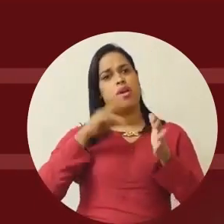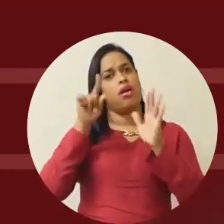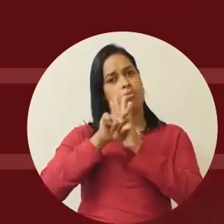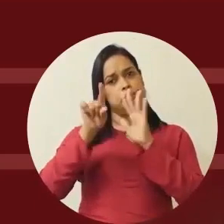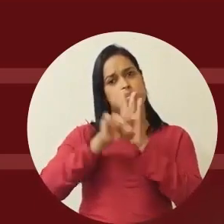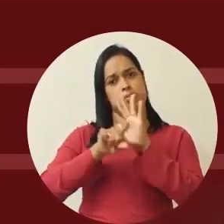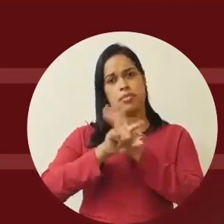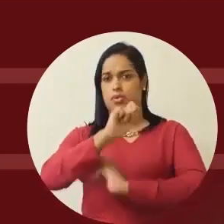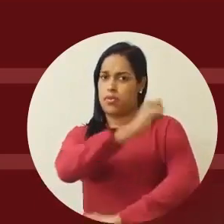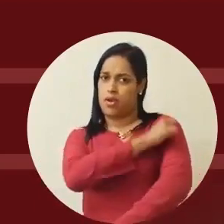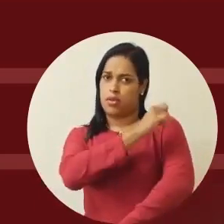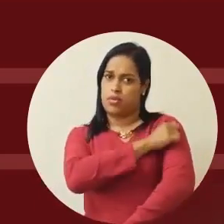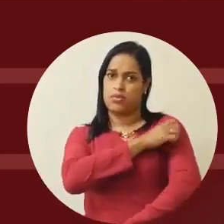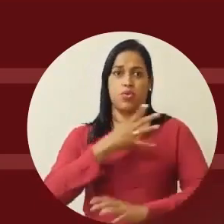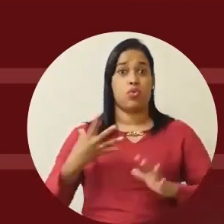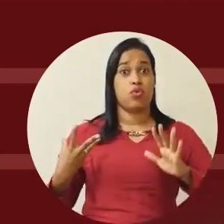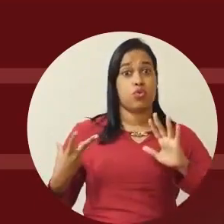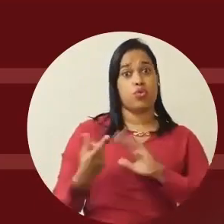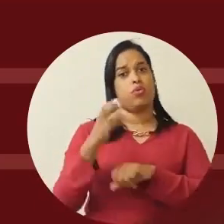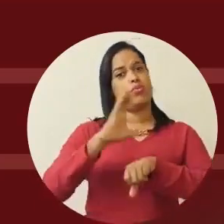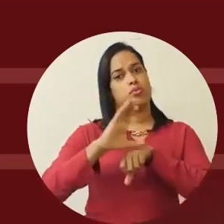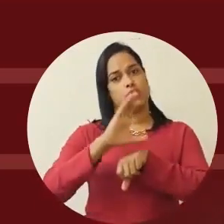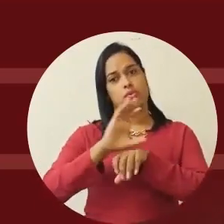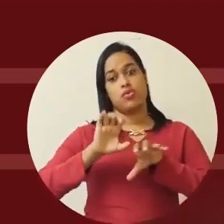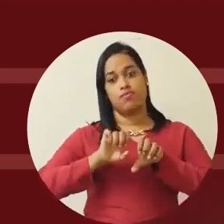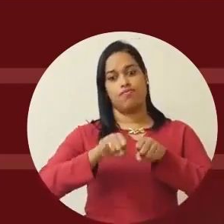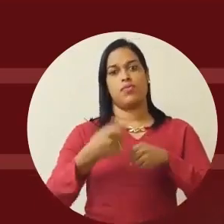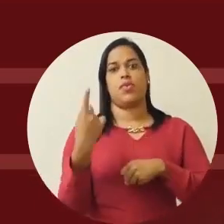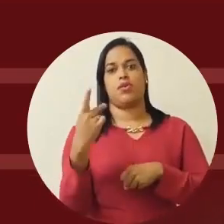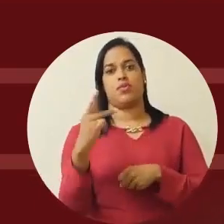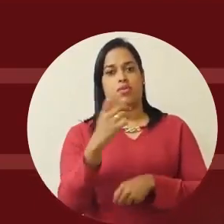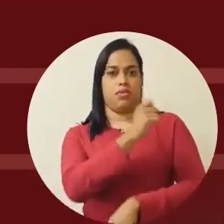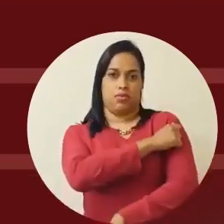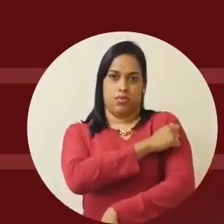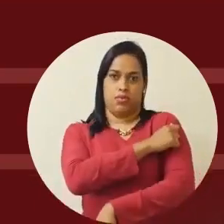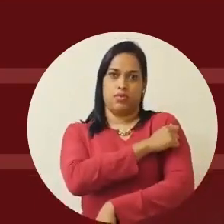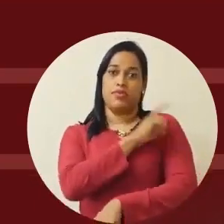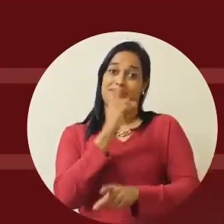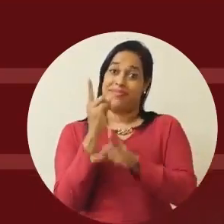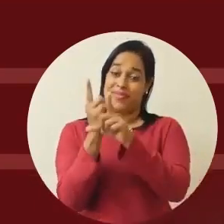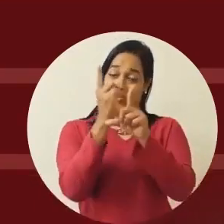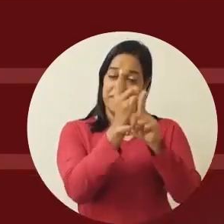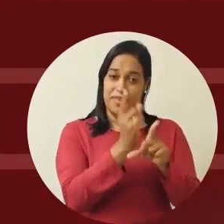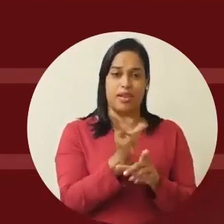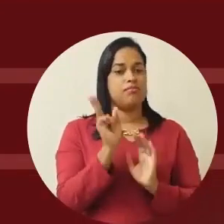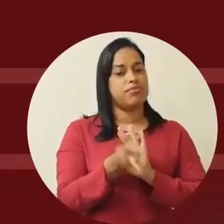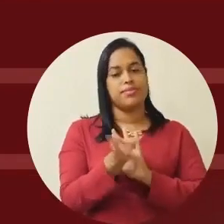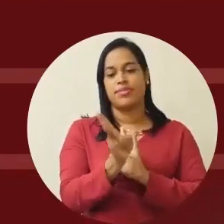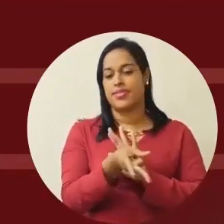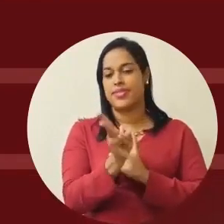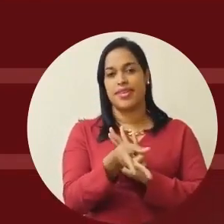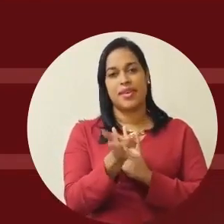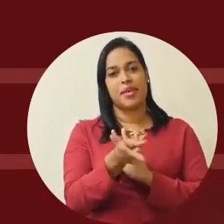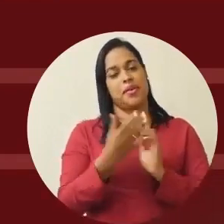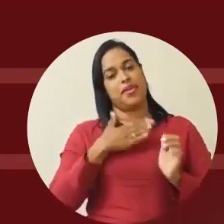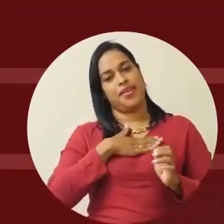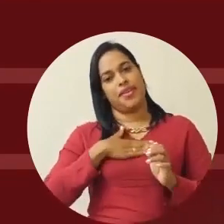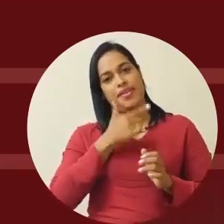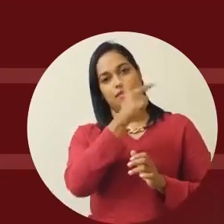dedicado ao estudante. Na verdade, todo o curso é dedicado ao estudante. Então, vamos nos encontrar e nos encontrar com